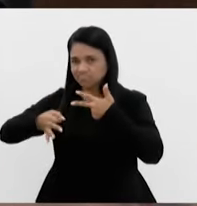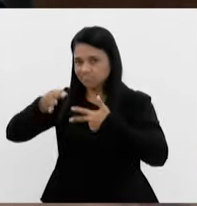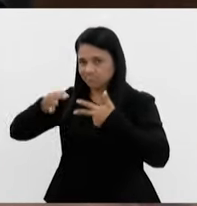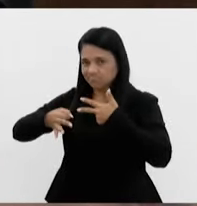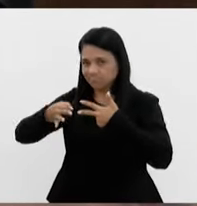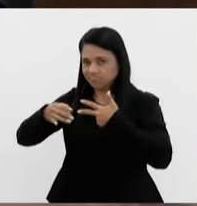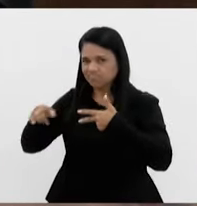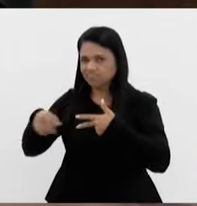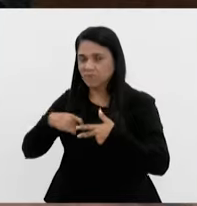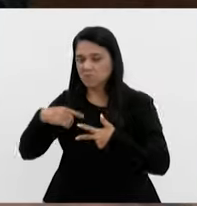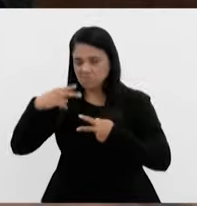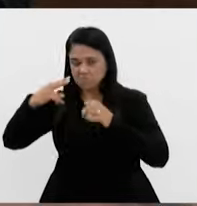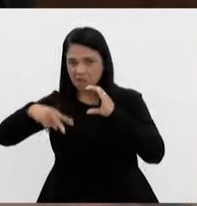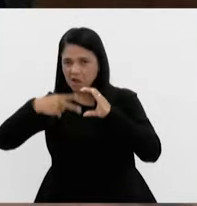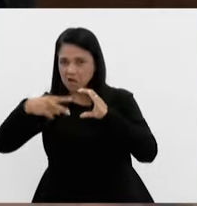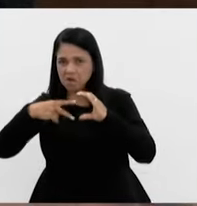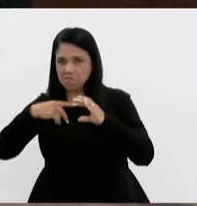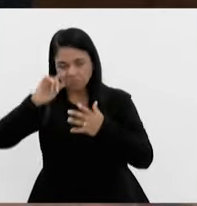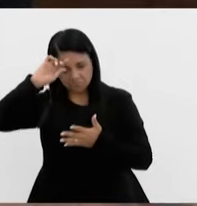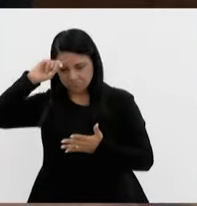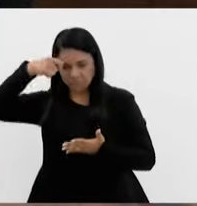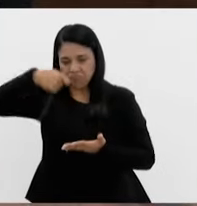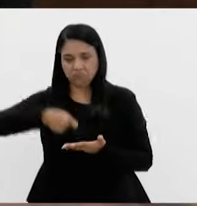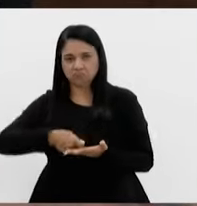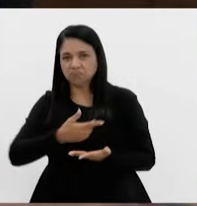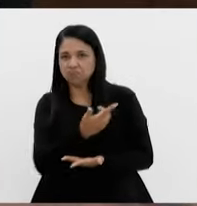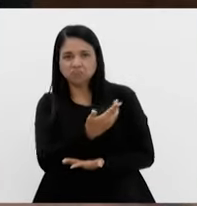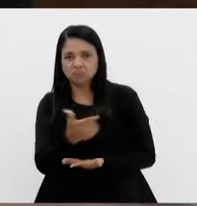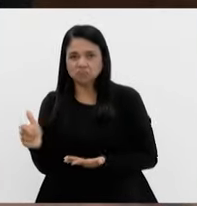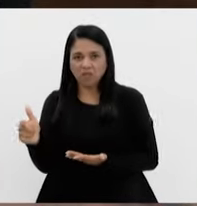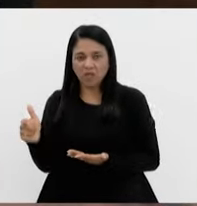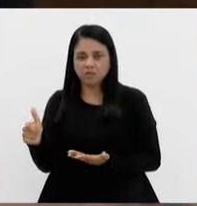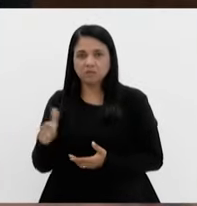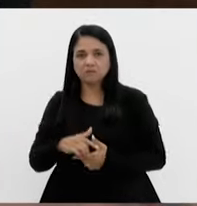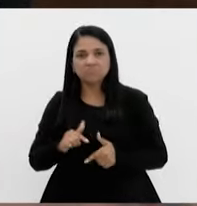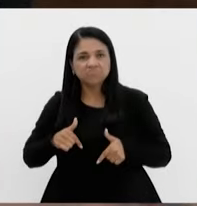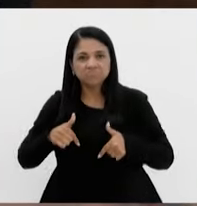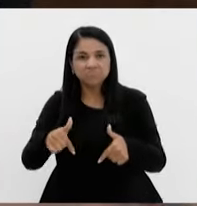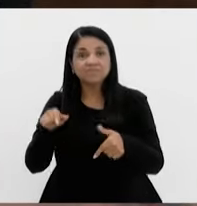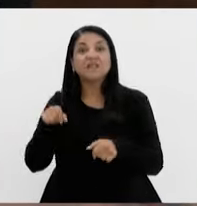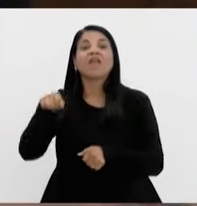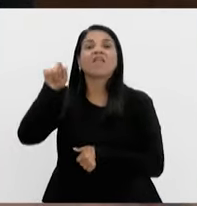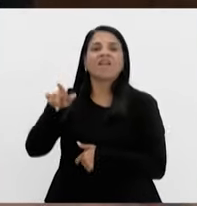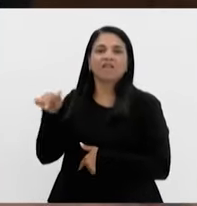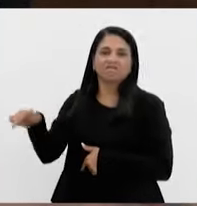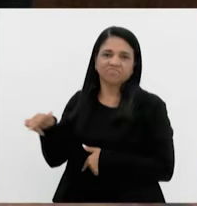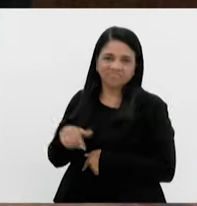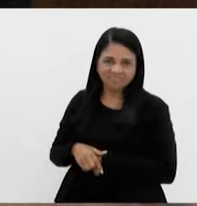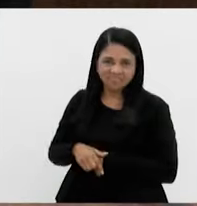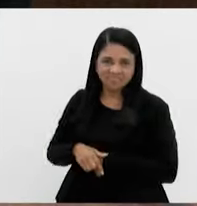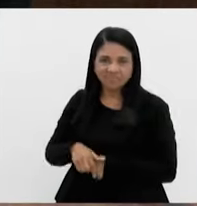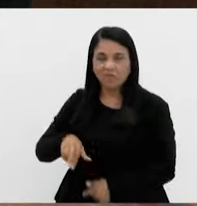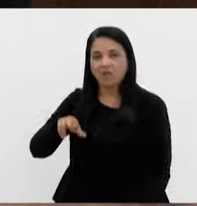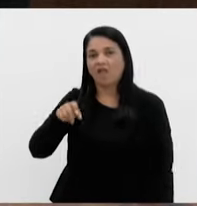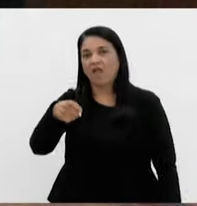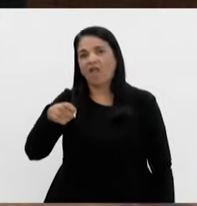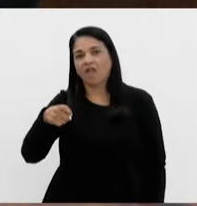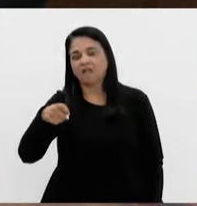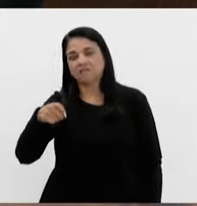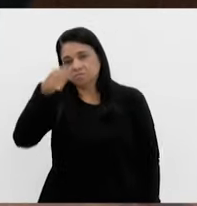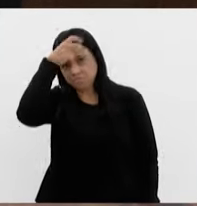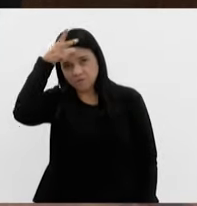autonomia que não exerce a real função sabe de quem partiu isso do Senor Rodrigo Neves eu vou ler aqui algumas